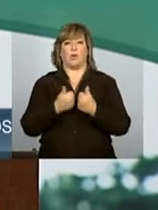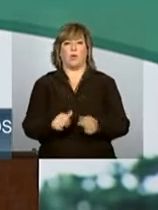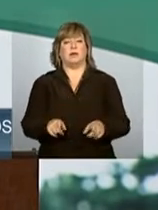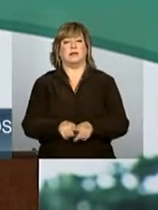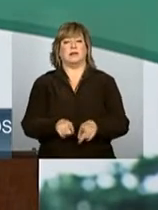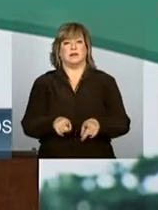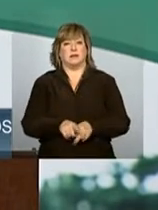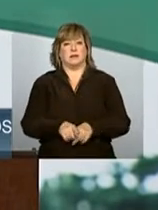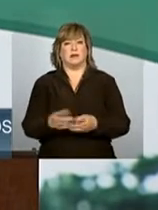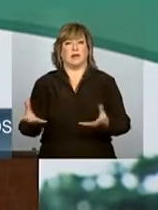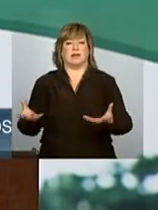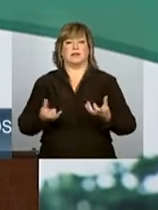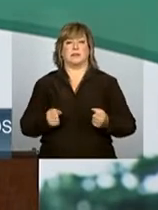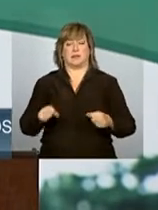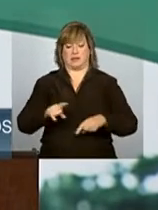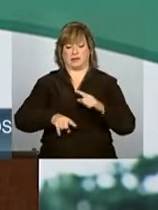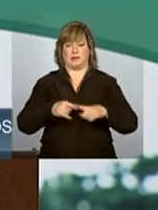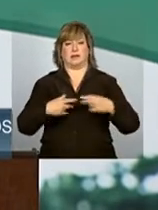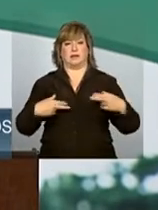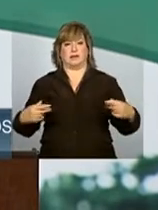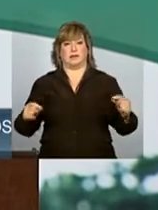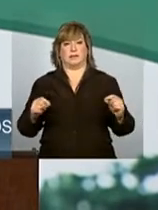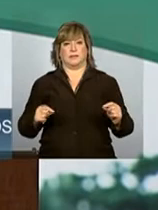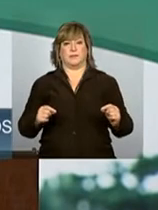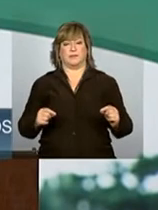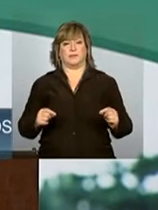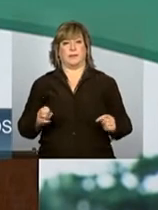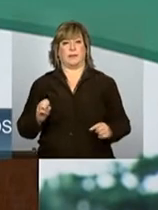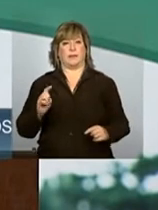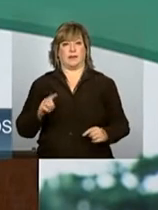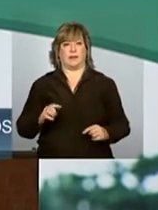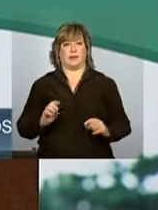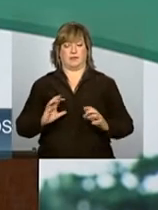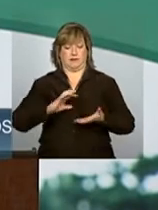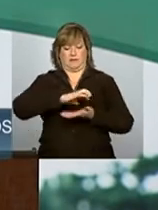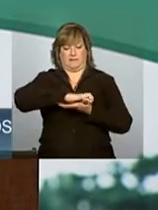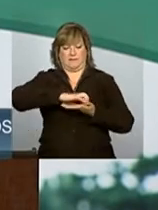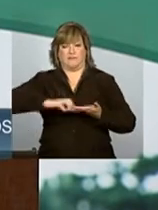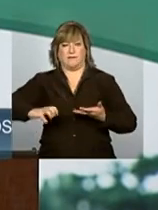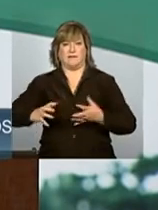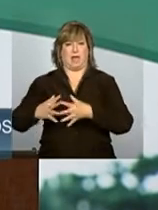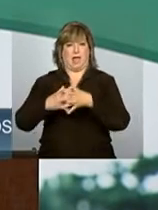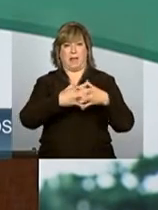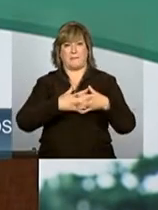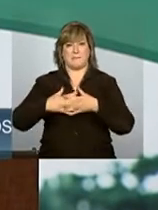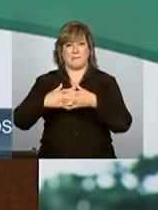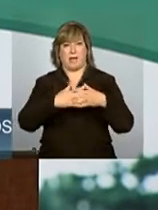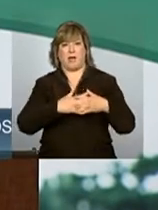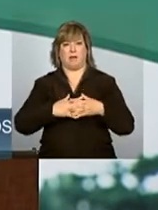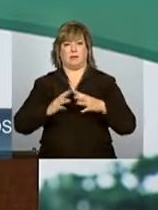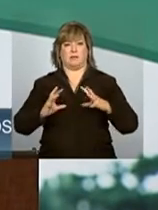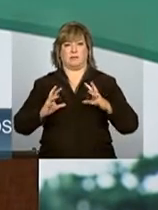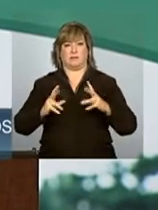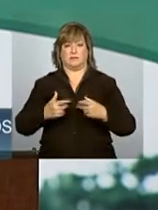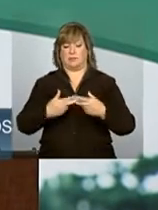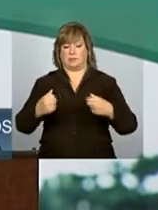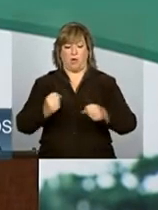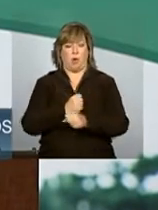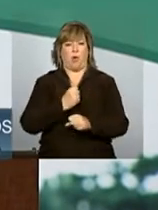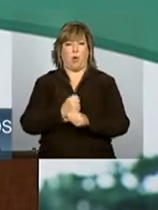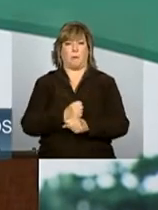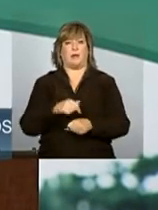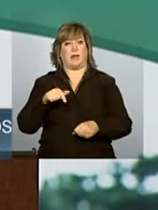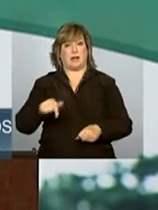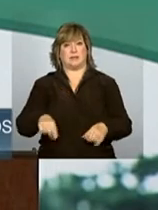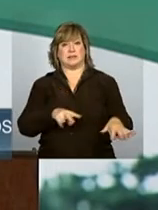também fui contemplada com esses equipamentos, que é uma retroescavadeira, caminhões E essa semana também será entregue